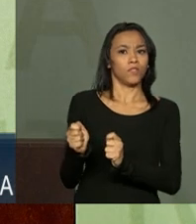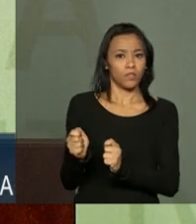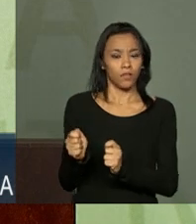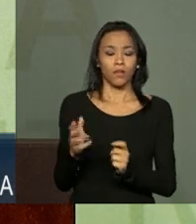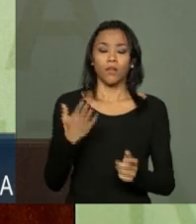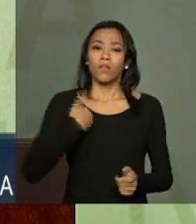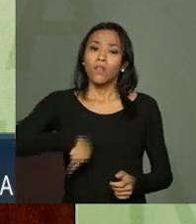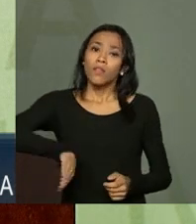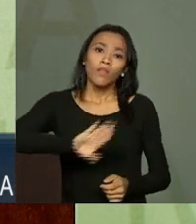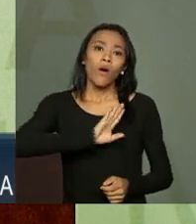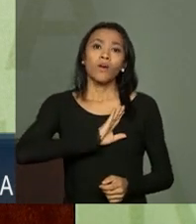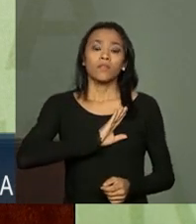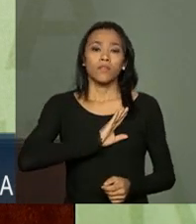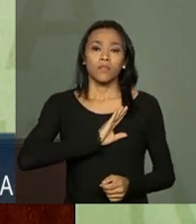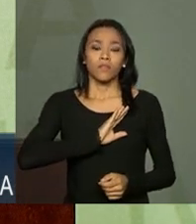defendemos